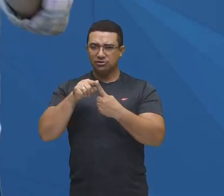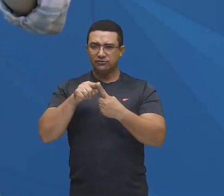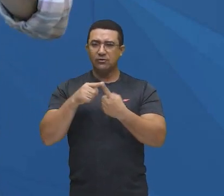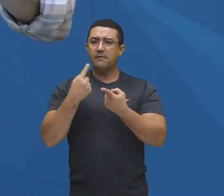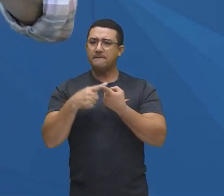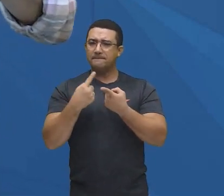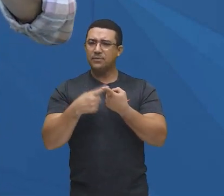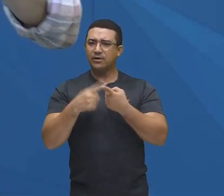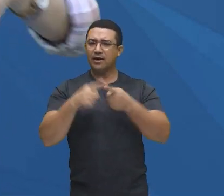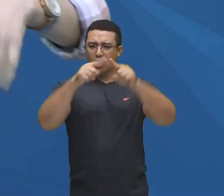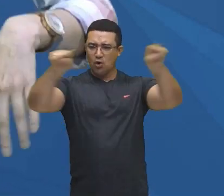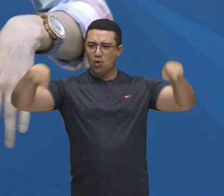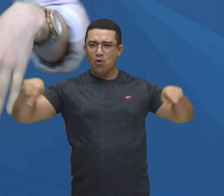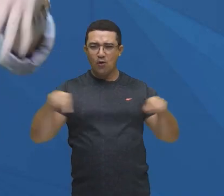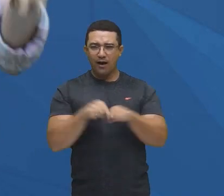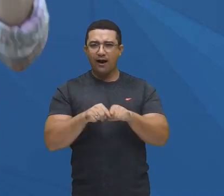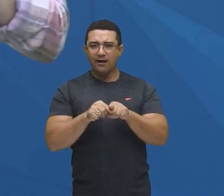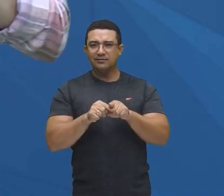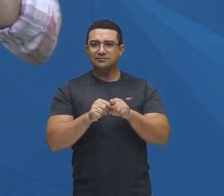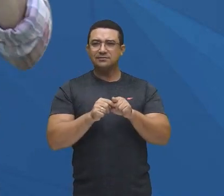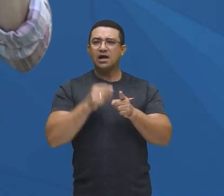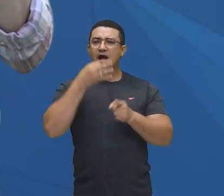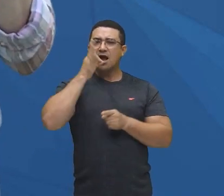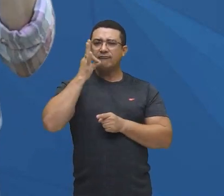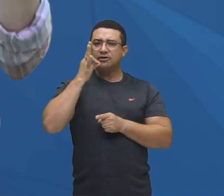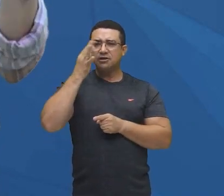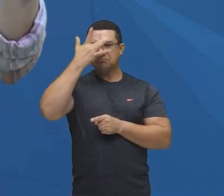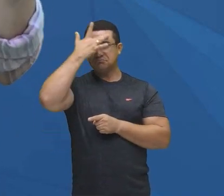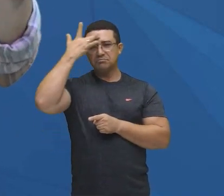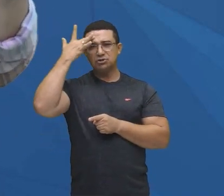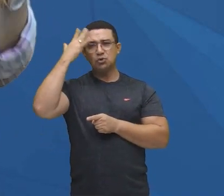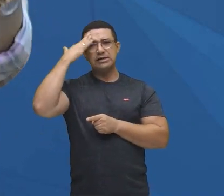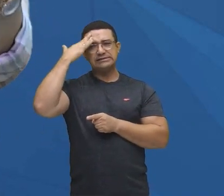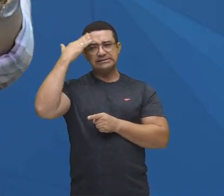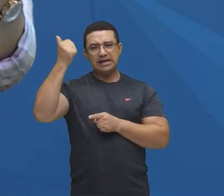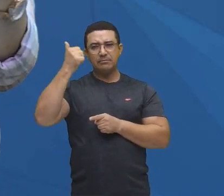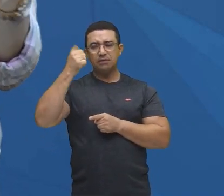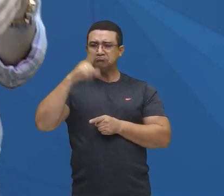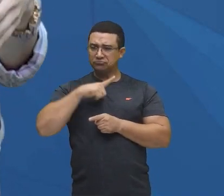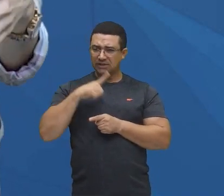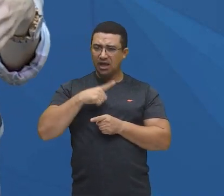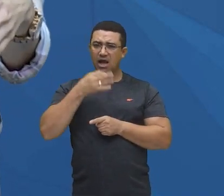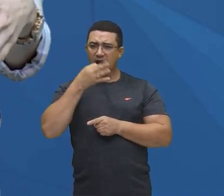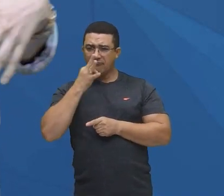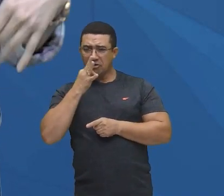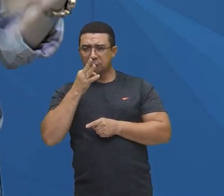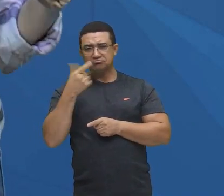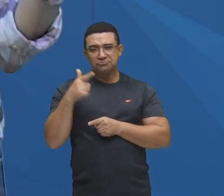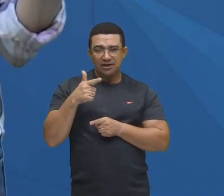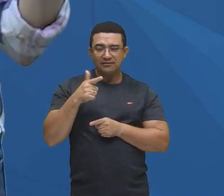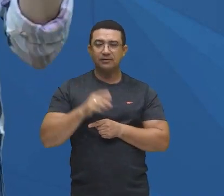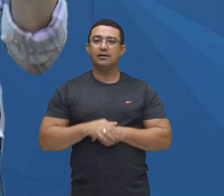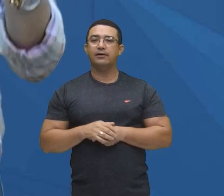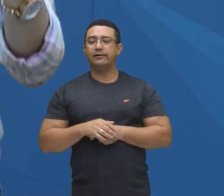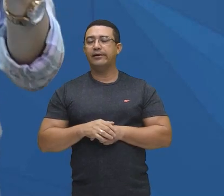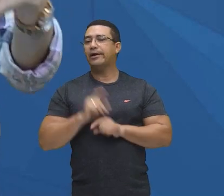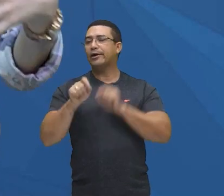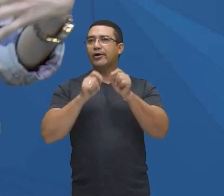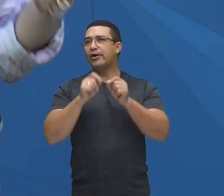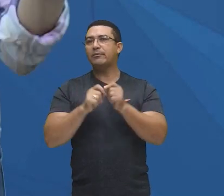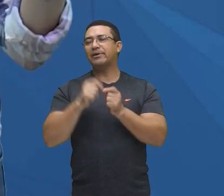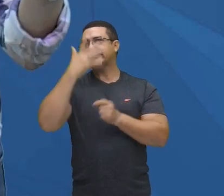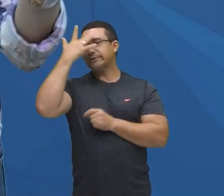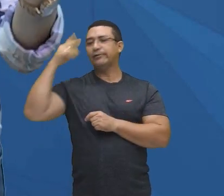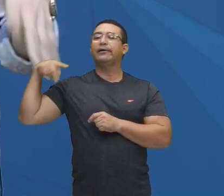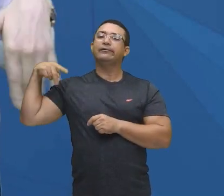essa cafeteria ficava longe, era que as pessoas soubessem se tinham ou não café. Então, para não dar aquela famosa pernada,